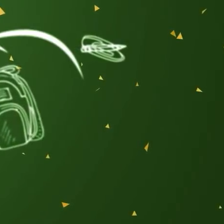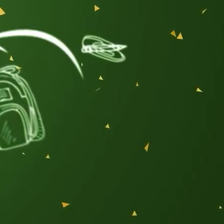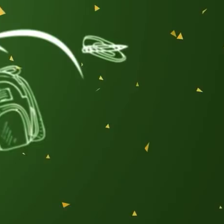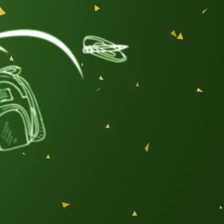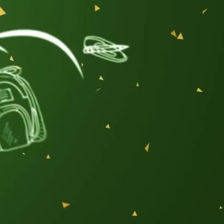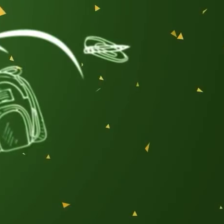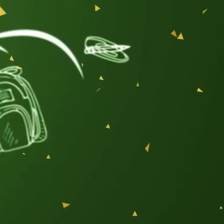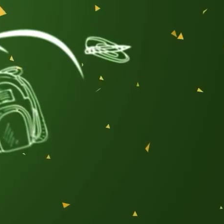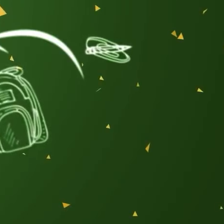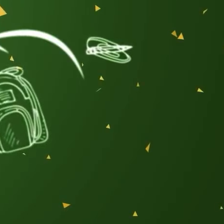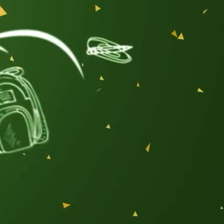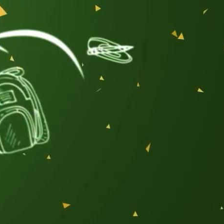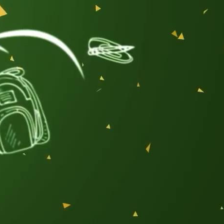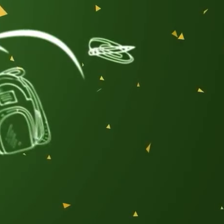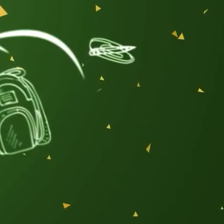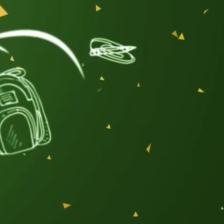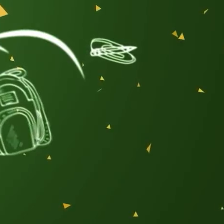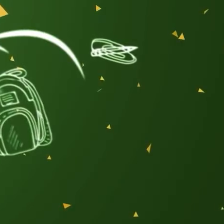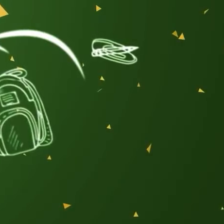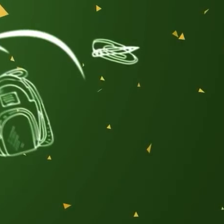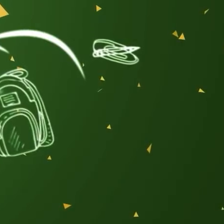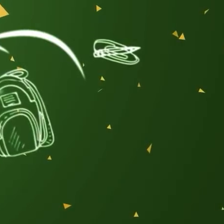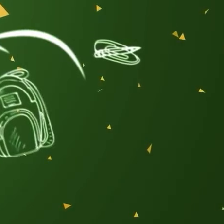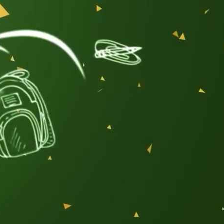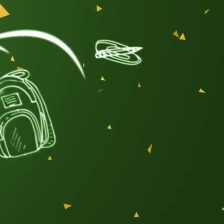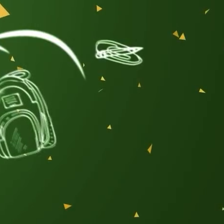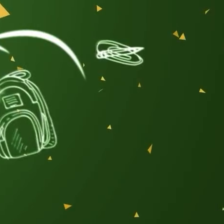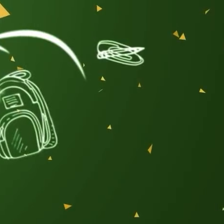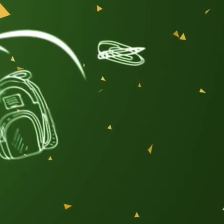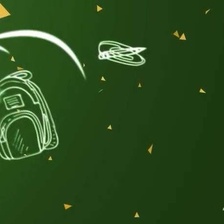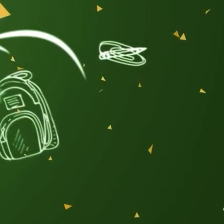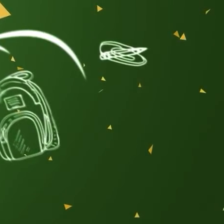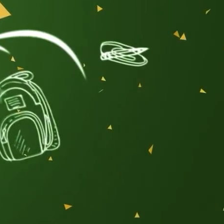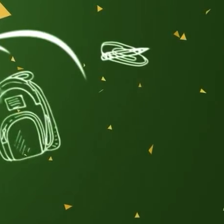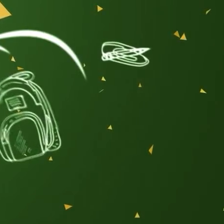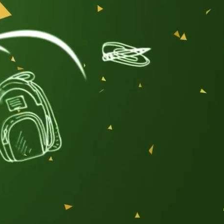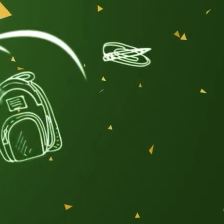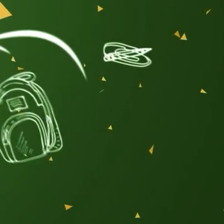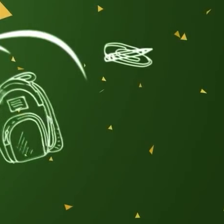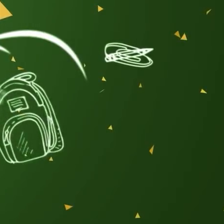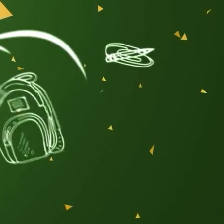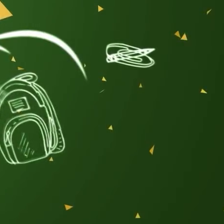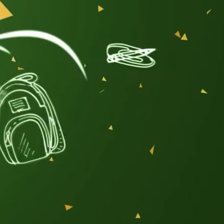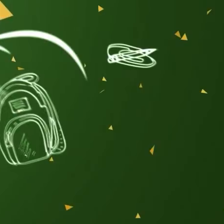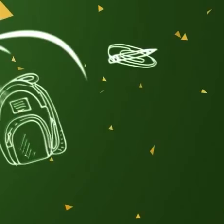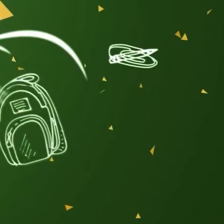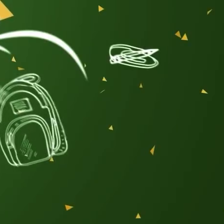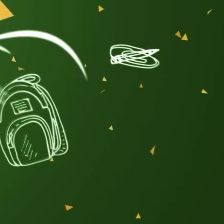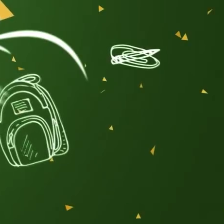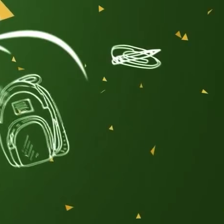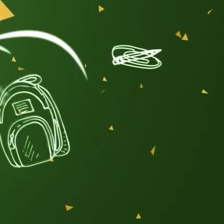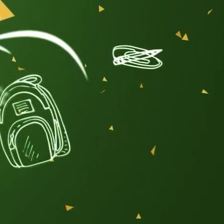O programa chegou ao fim, acabou. Mas não se esqueça de